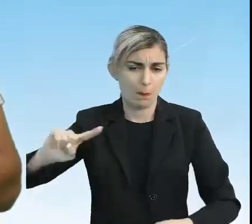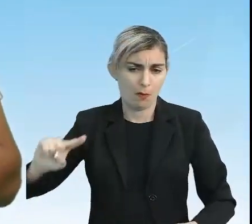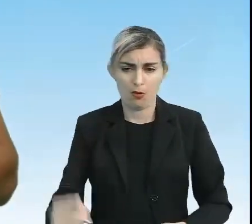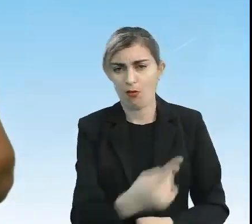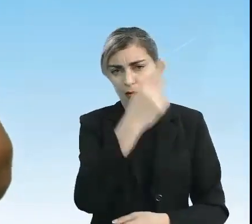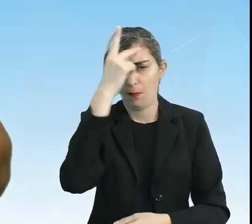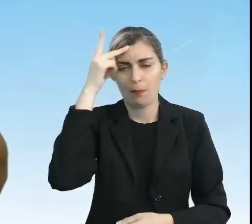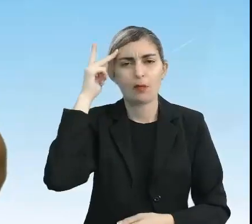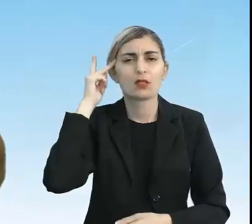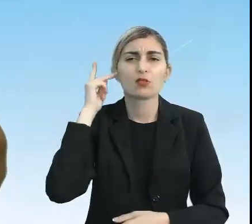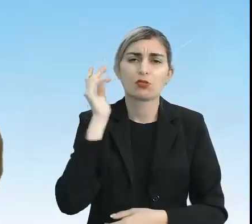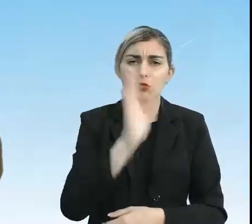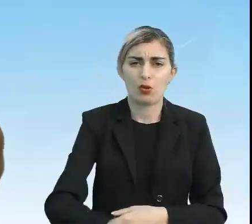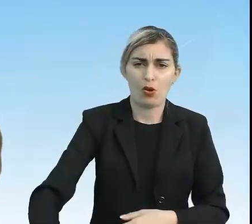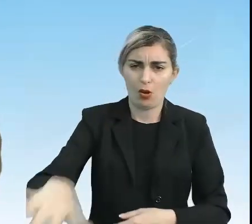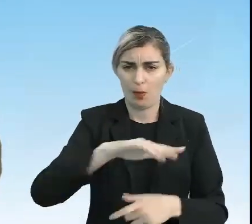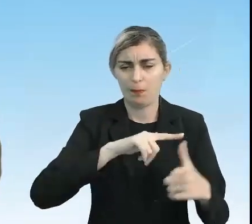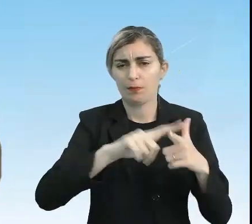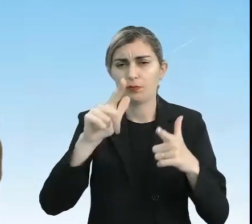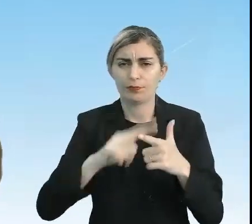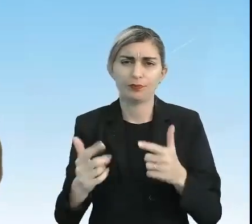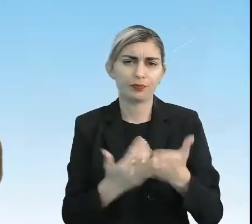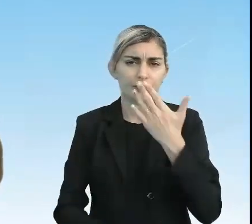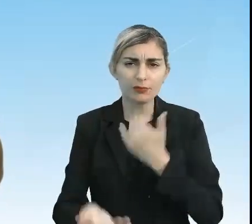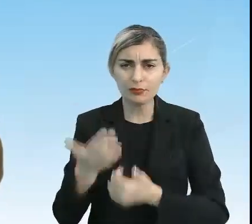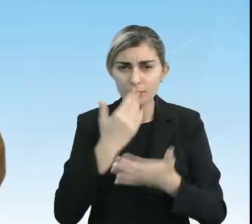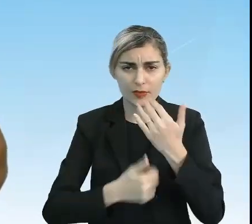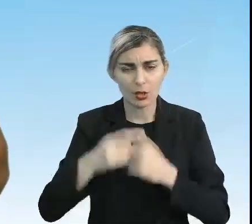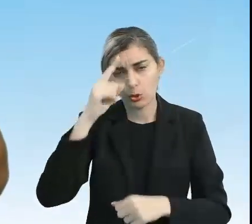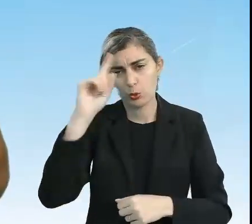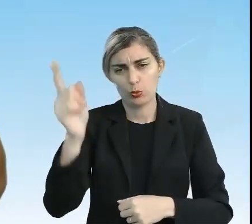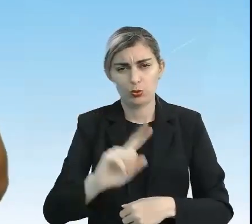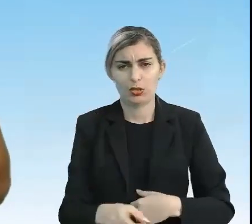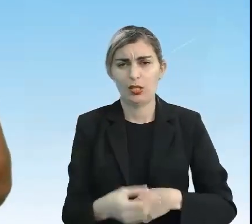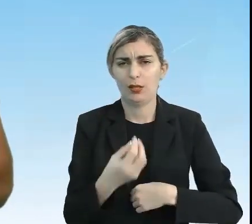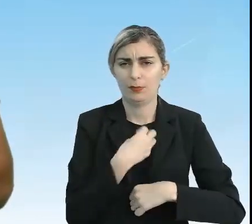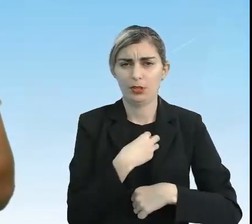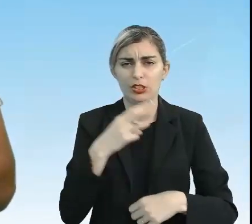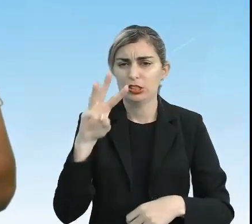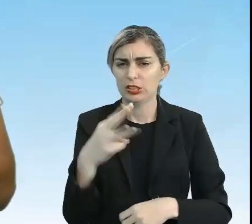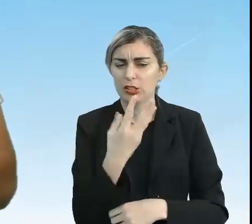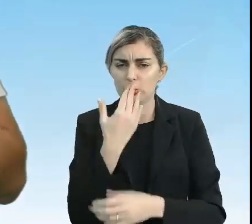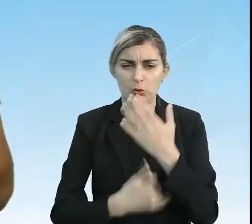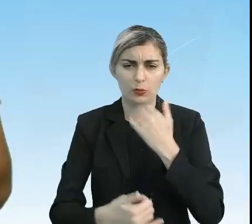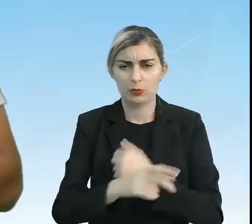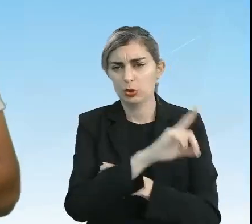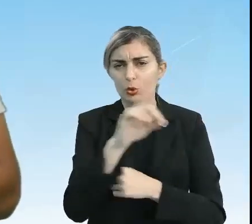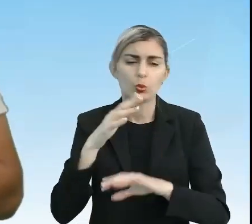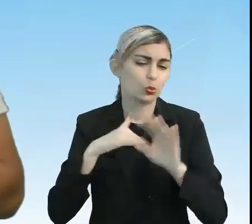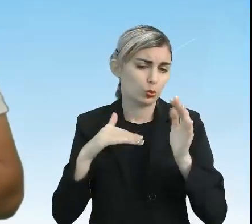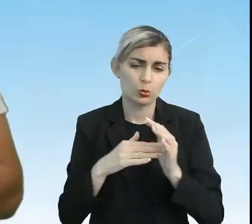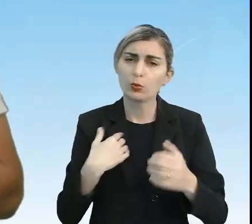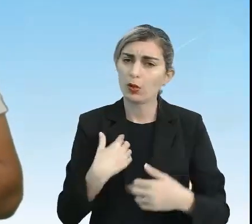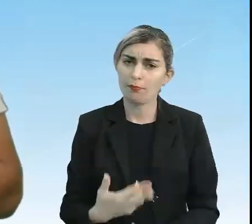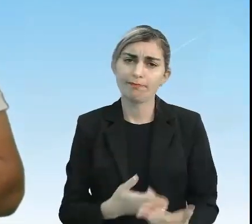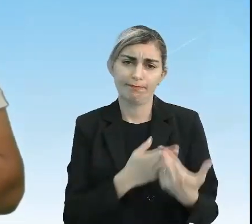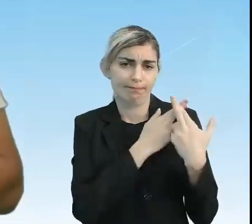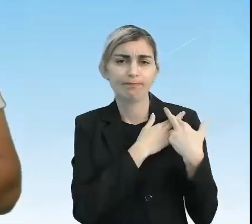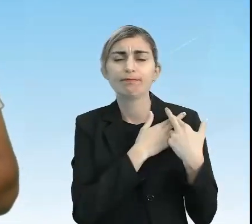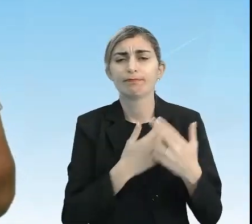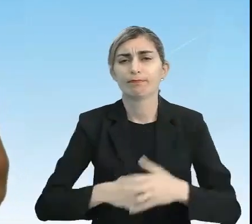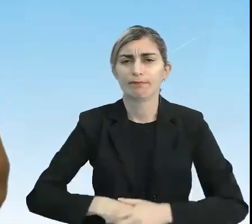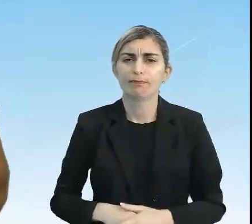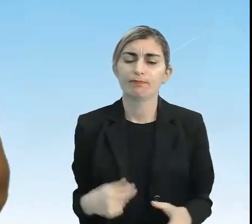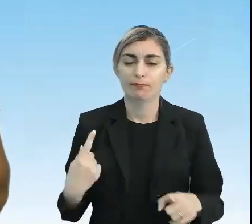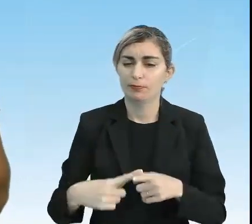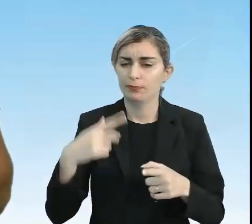pessoas que estão com problemas alimentares, não sabem se vão ter as três refeições no dia, todos nós somos responsáveis. Porque